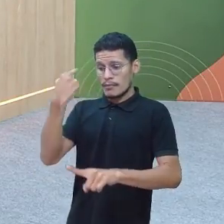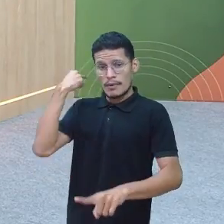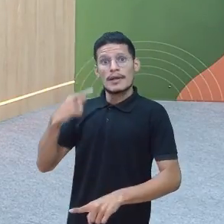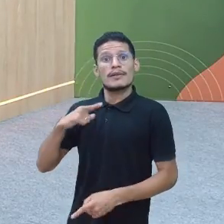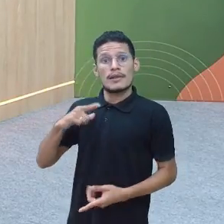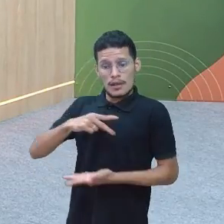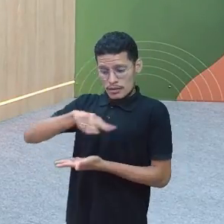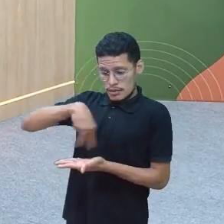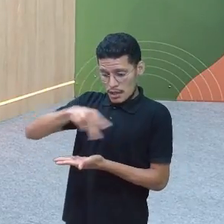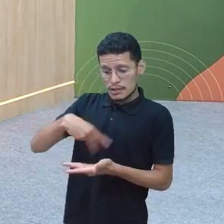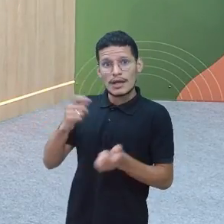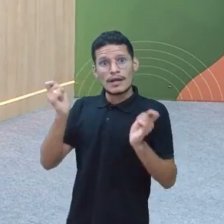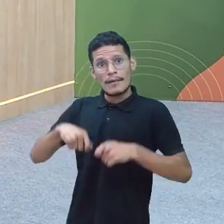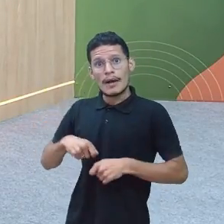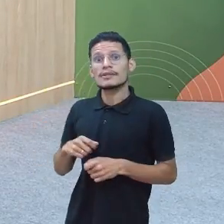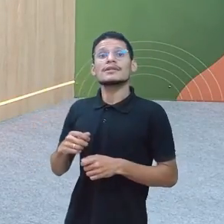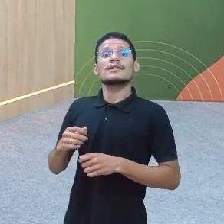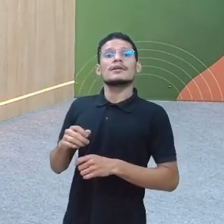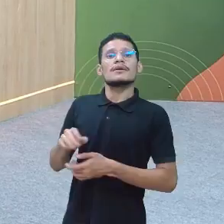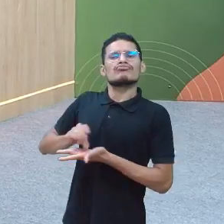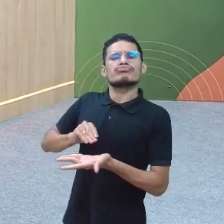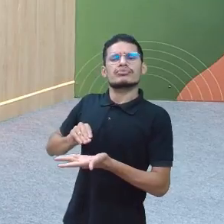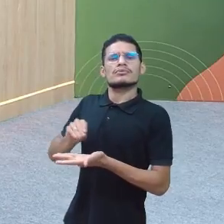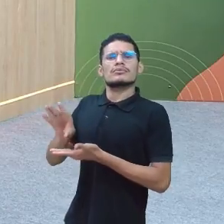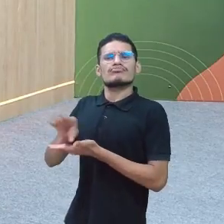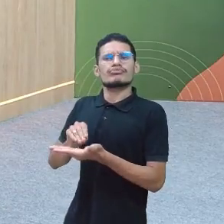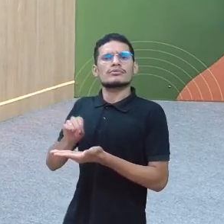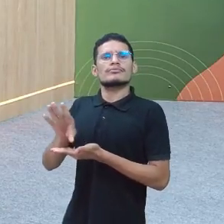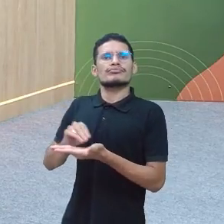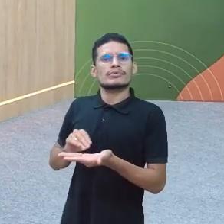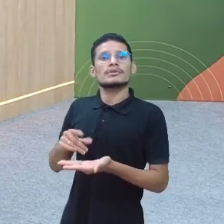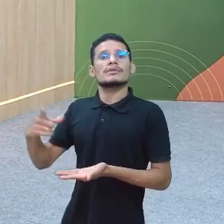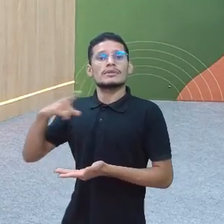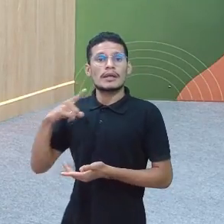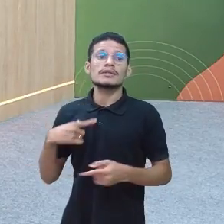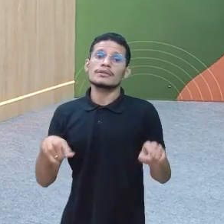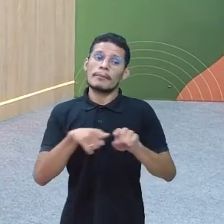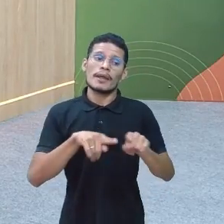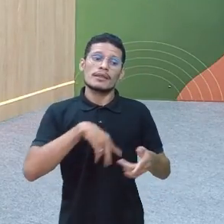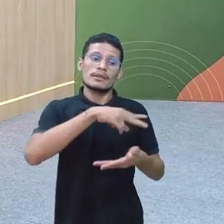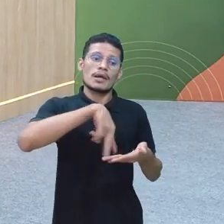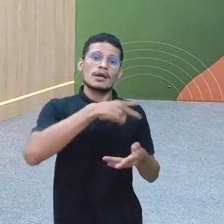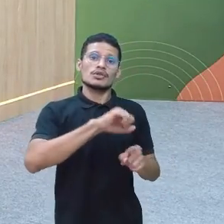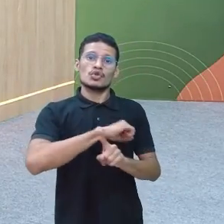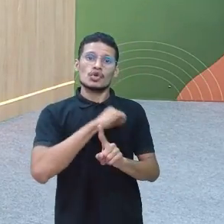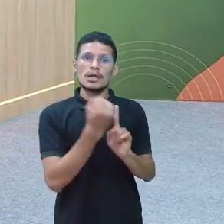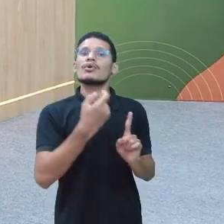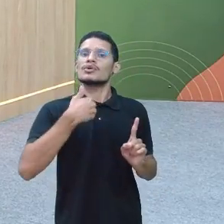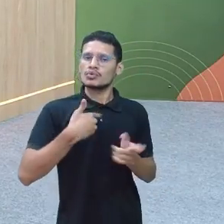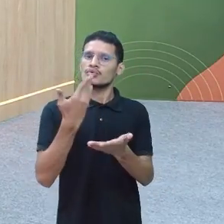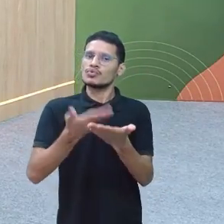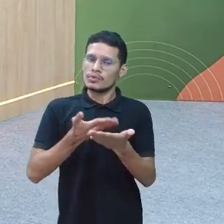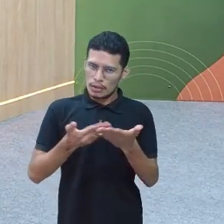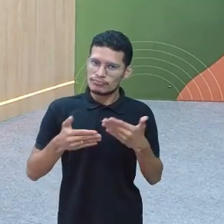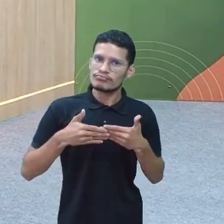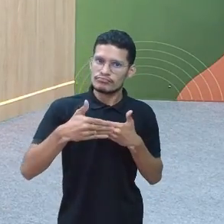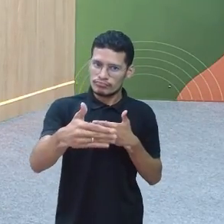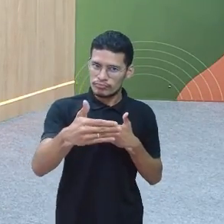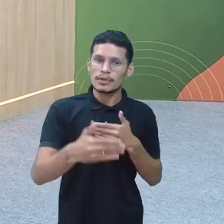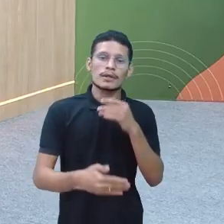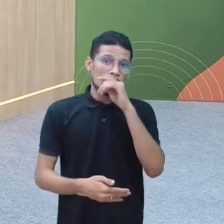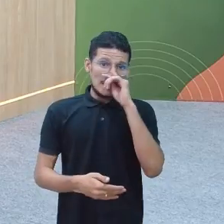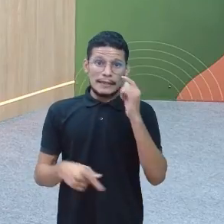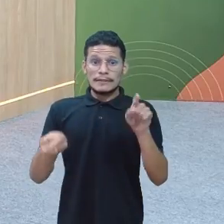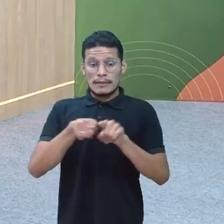as danças imitativas, depois a gente passa para as danças sociais, que a gente vai ver um pouquinho mais na frente, das